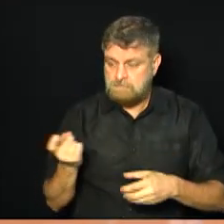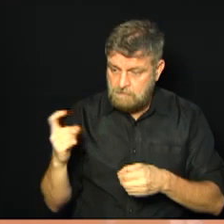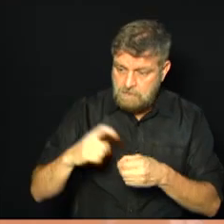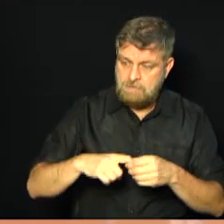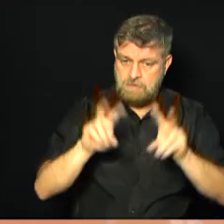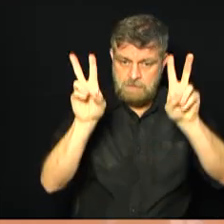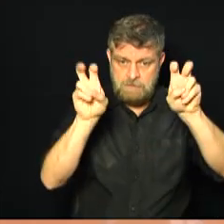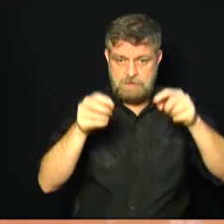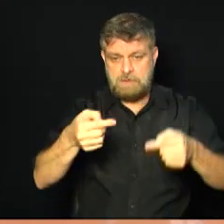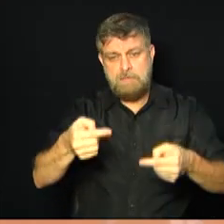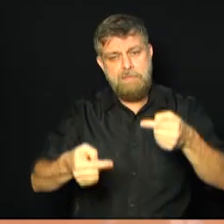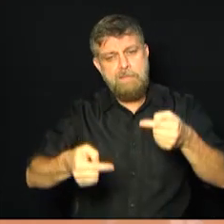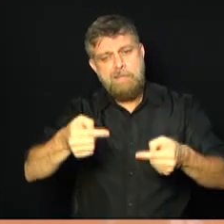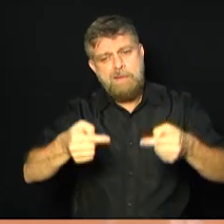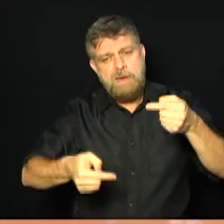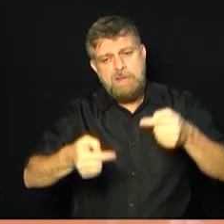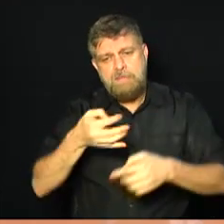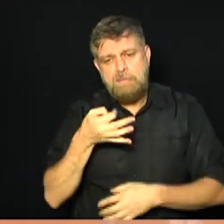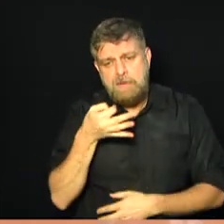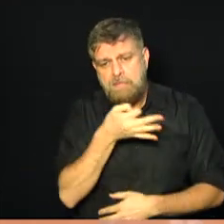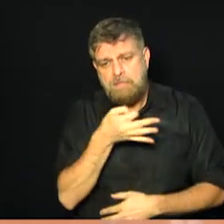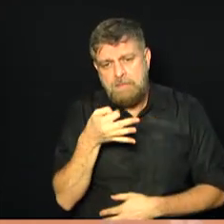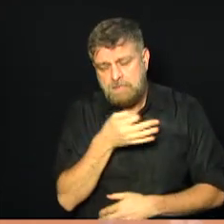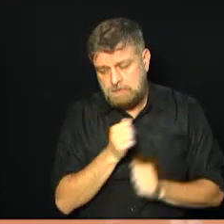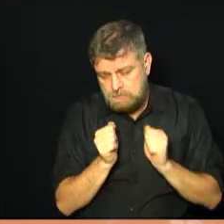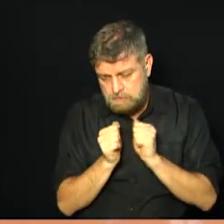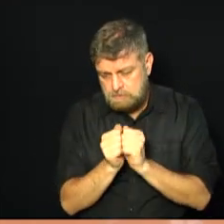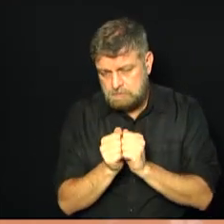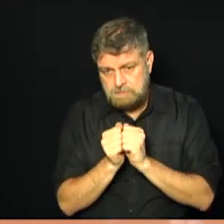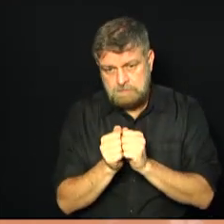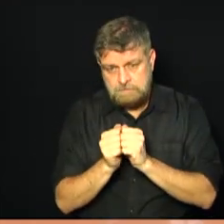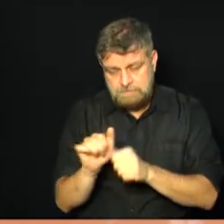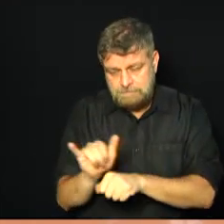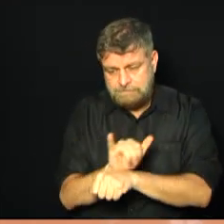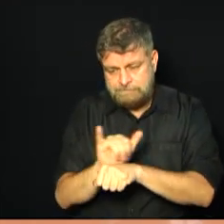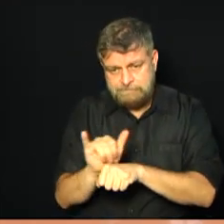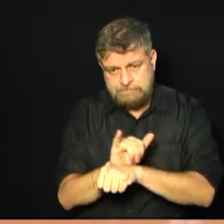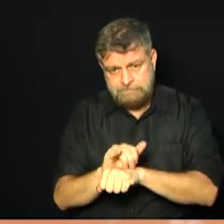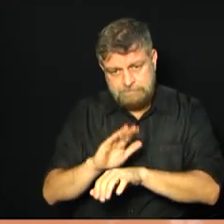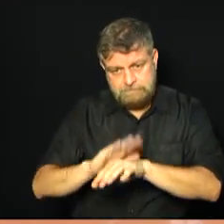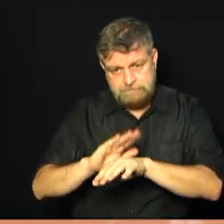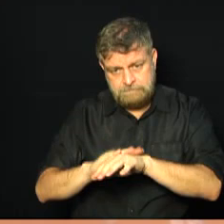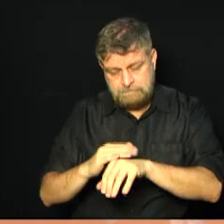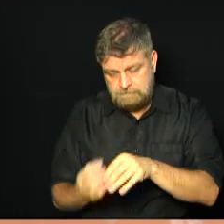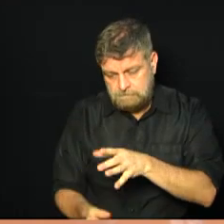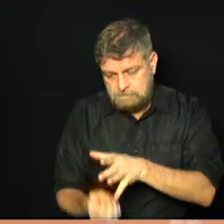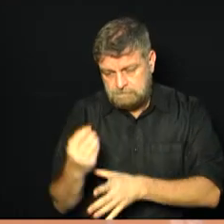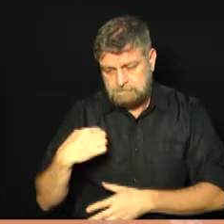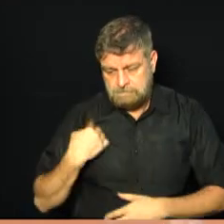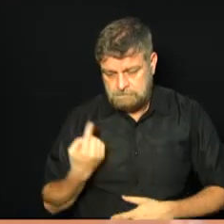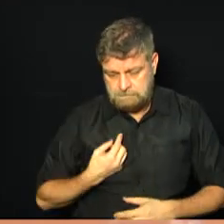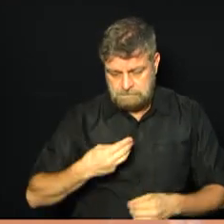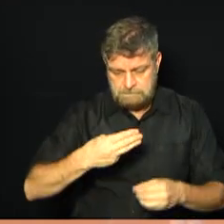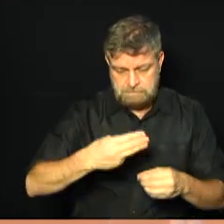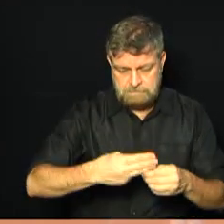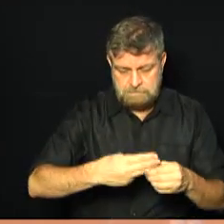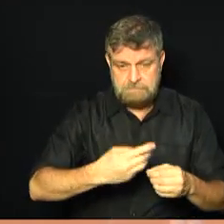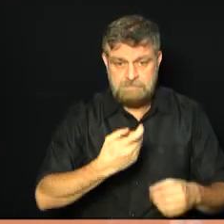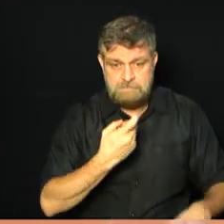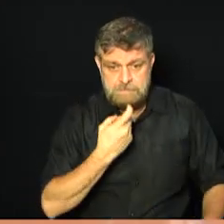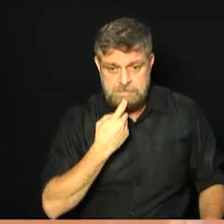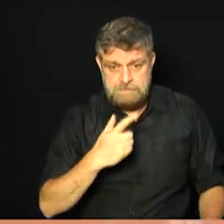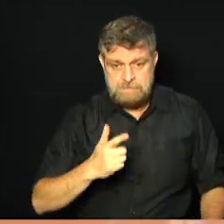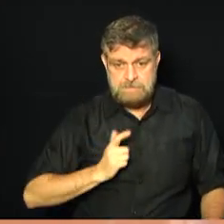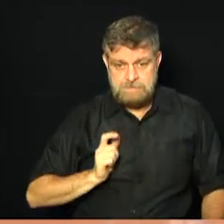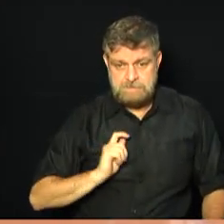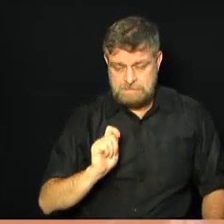assunto e junto com eles, criar os mecanismos necessários para que a gente possa, pelo menos no município da nossa cidade, diante dessa